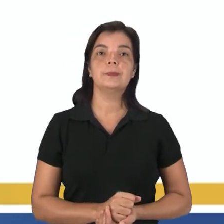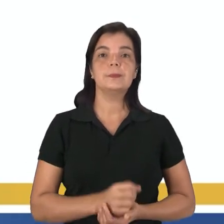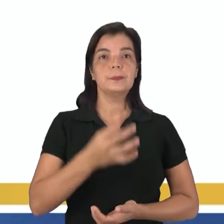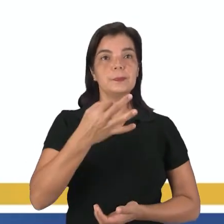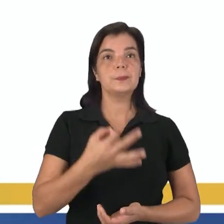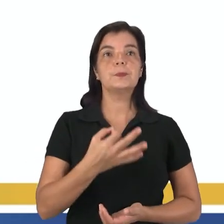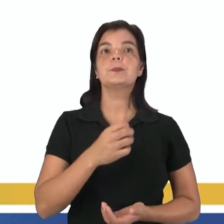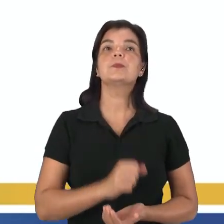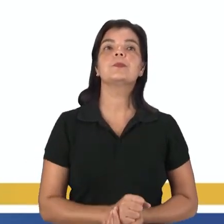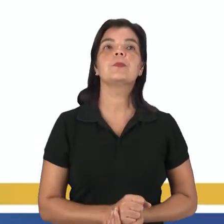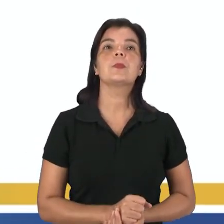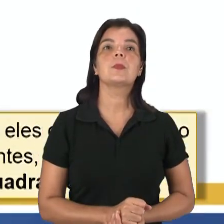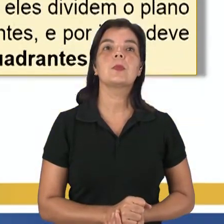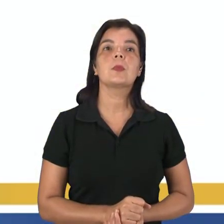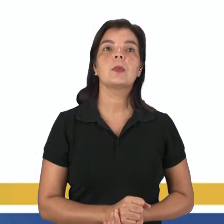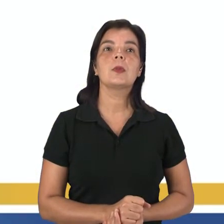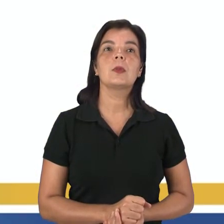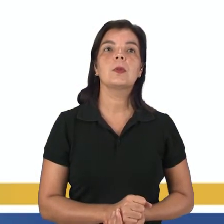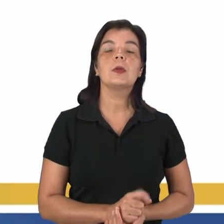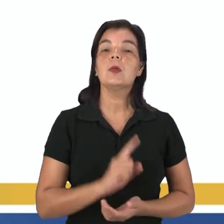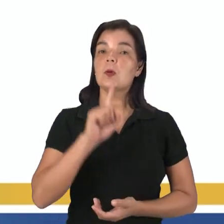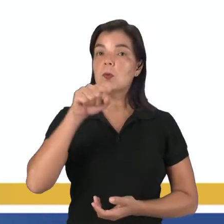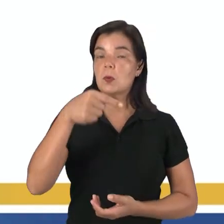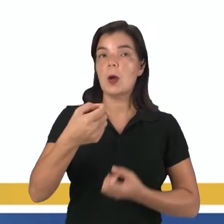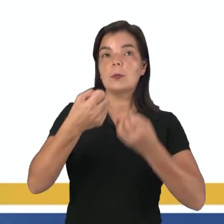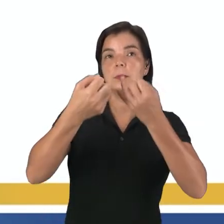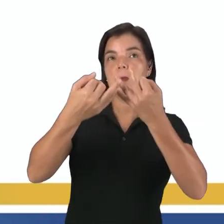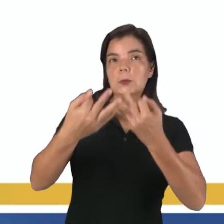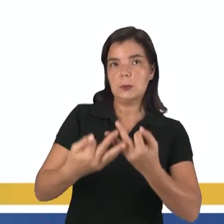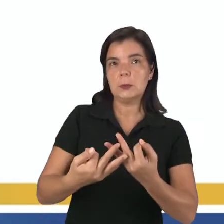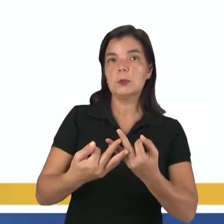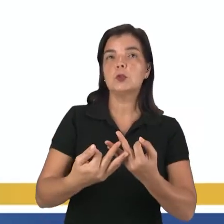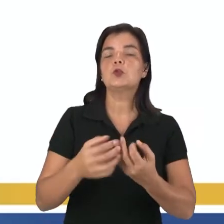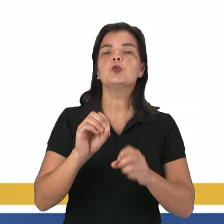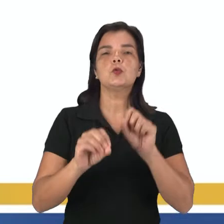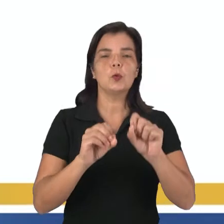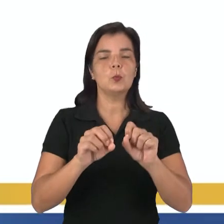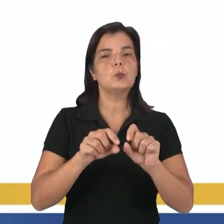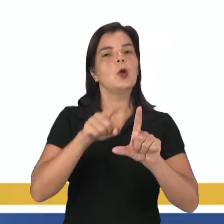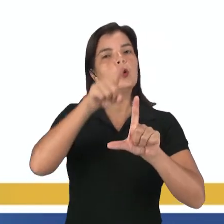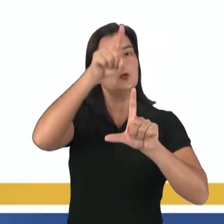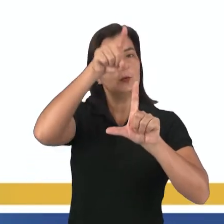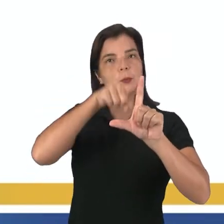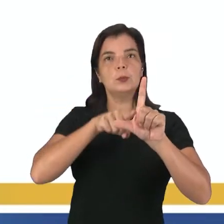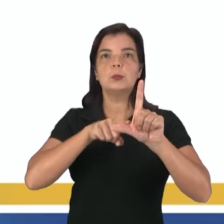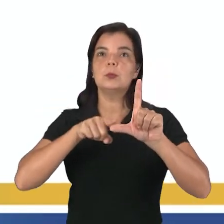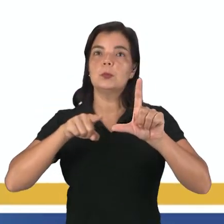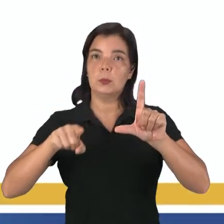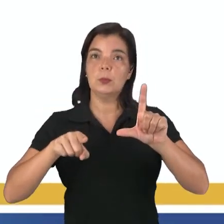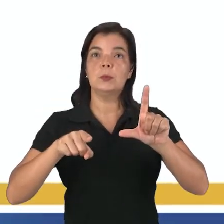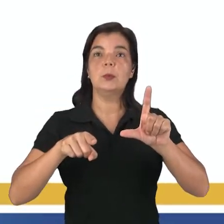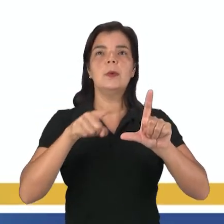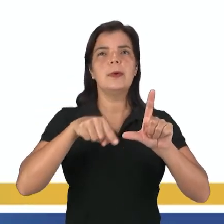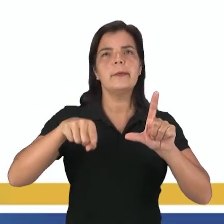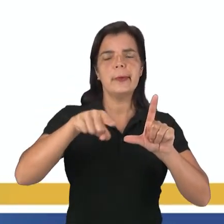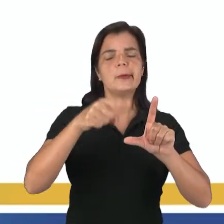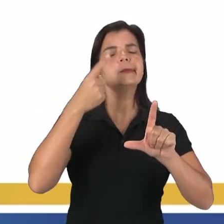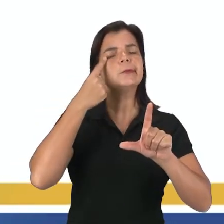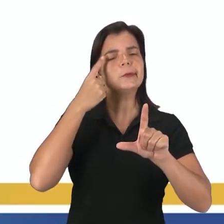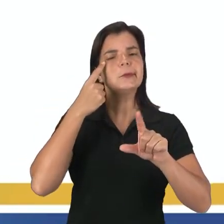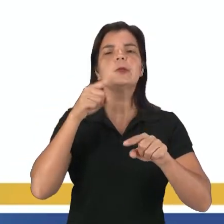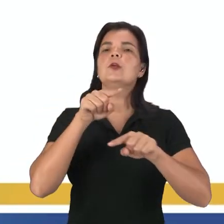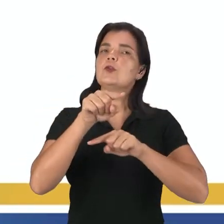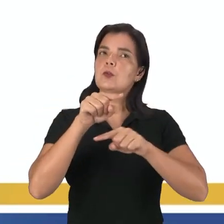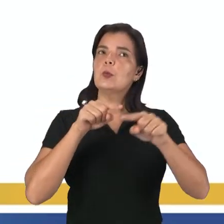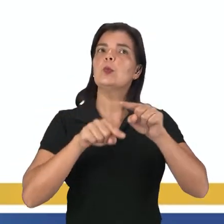abscissas certo e depois de falarmos bastante né sobre os eixos do plano cartesiano